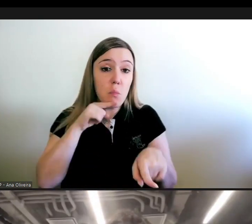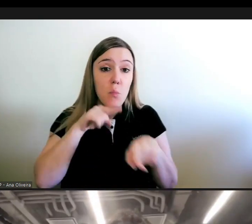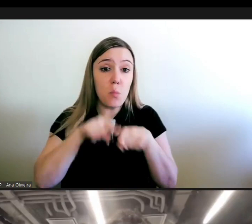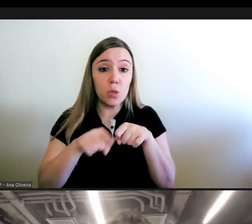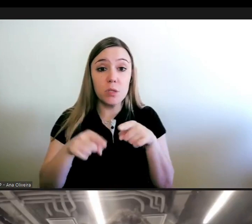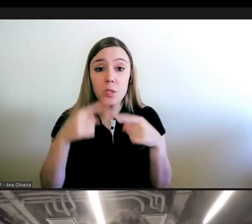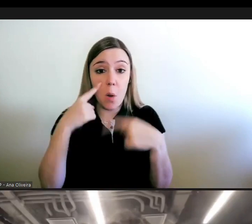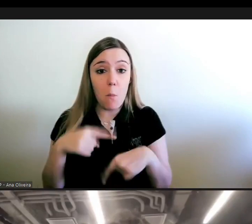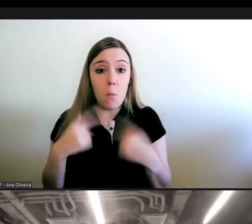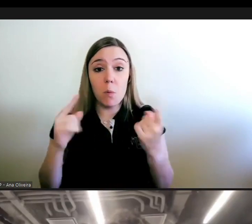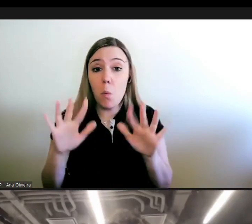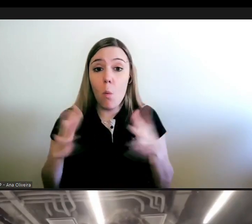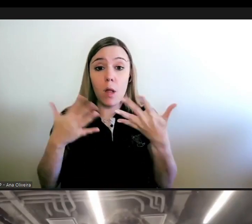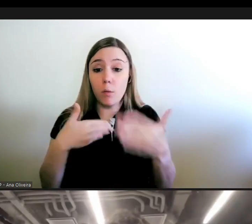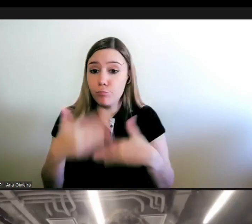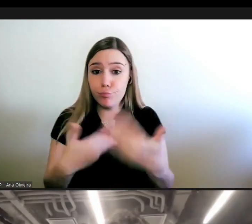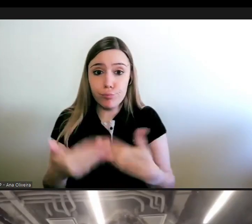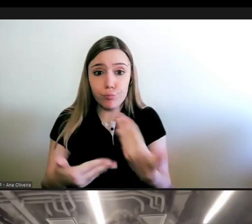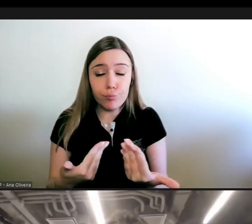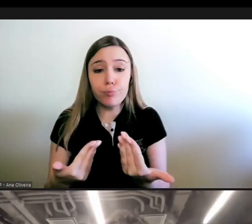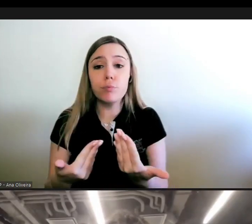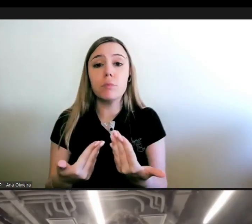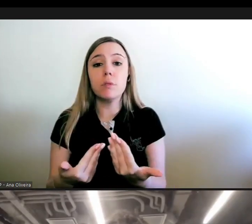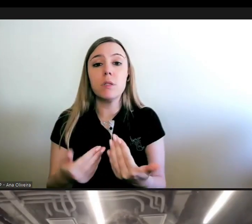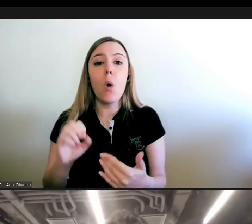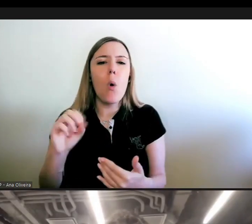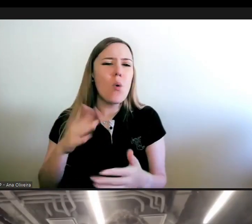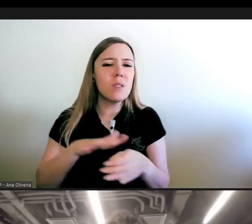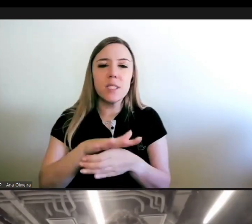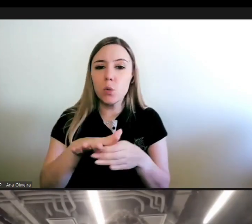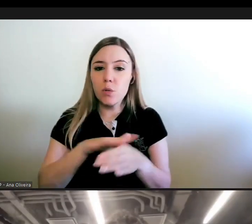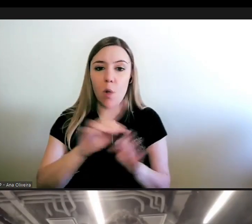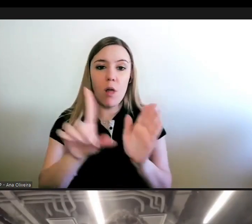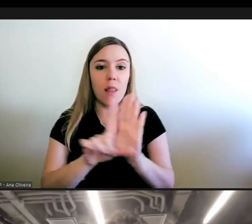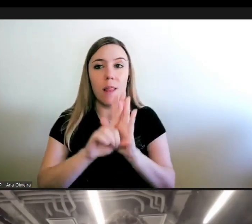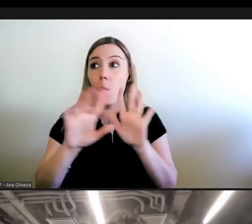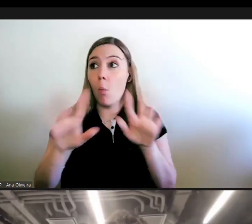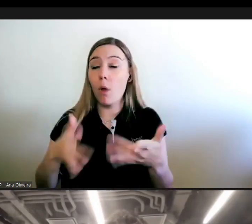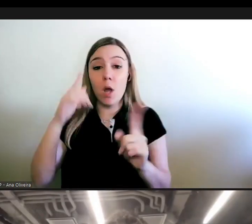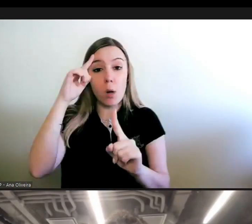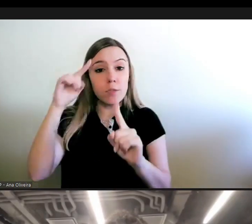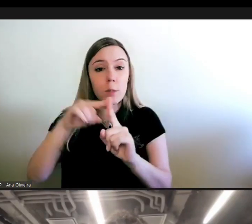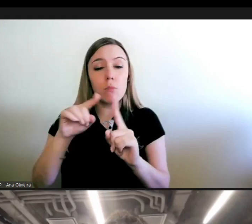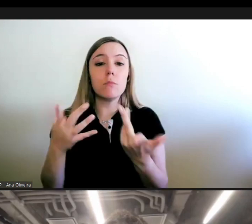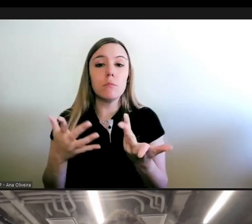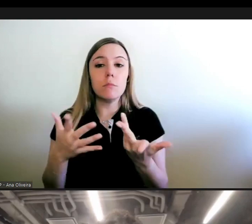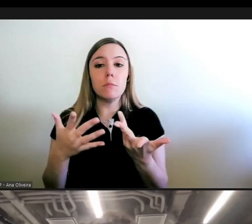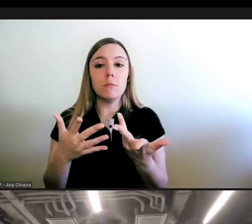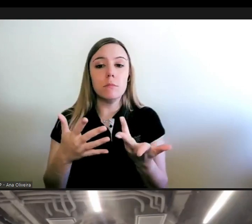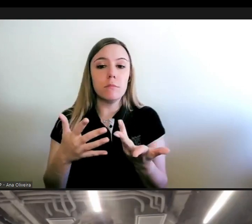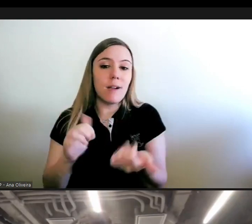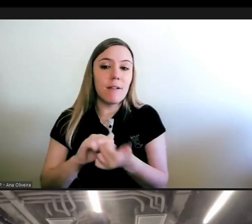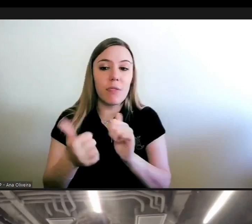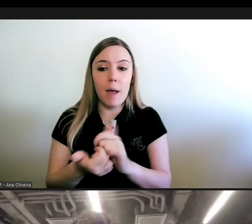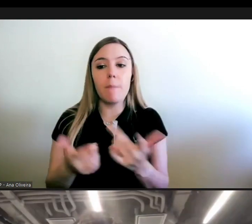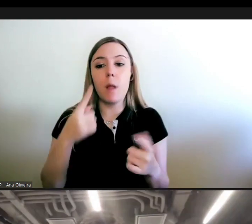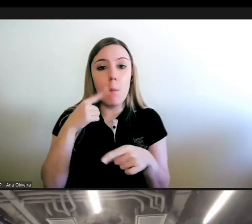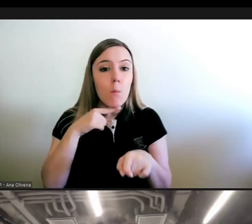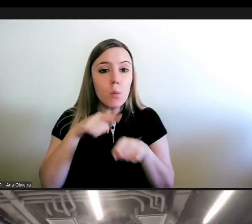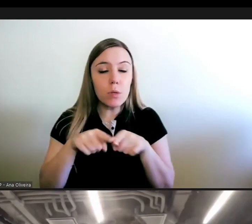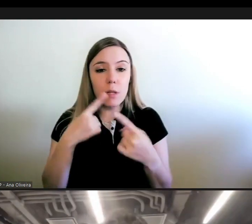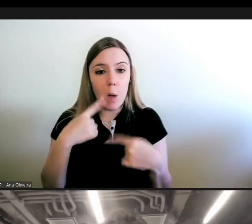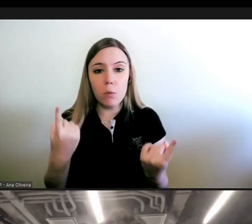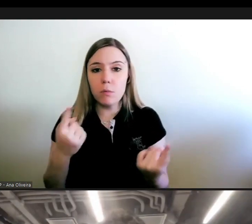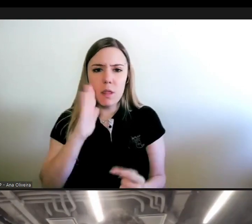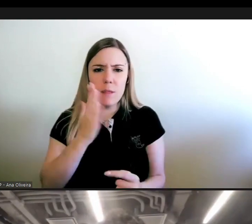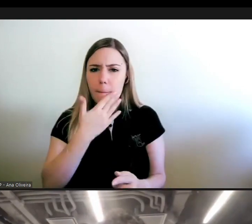e a prossecução de qualquer moldura legal que informa uma política pública depende de pessoas, não é? E